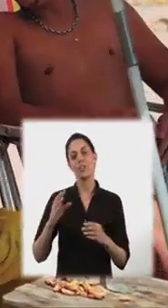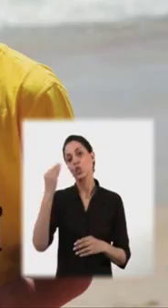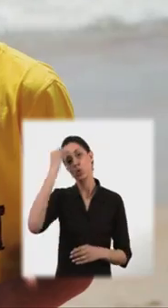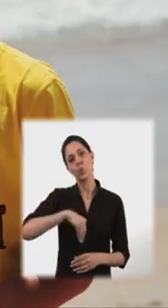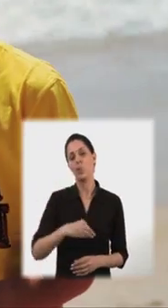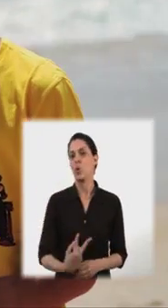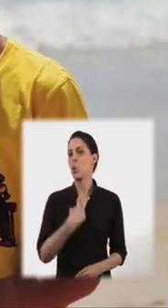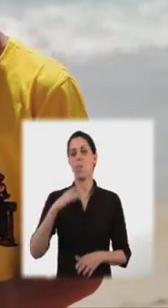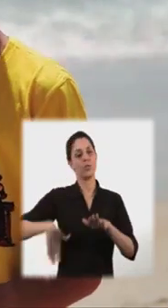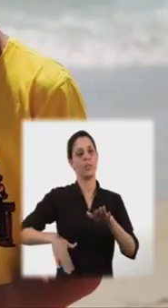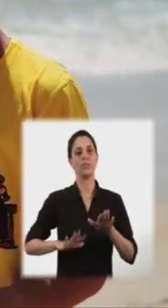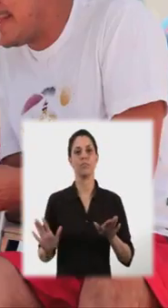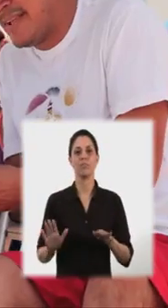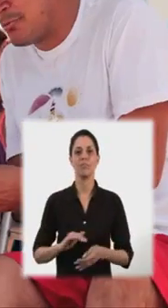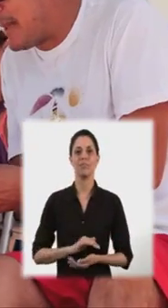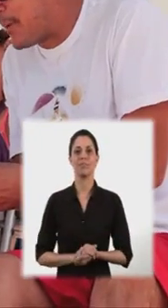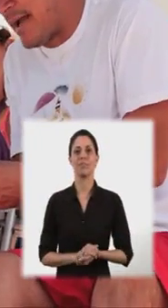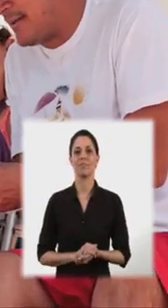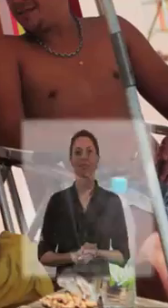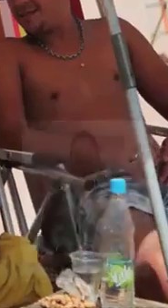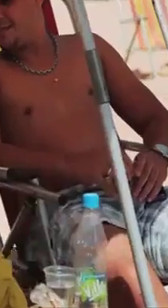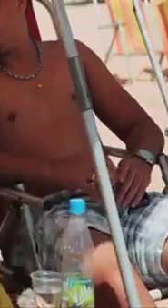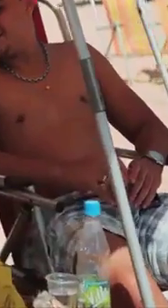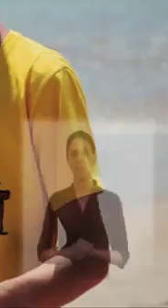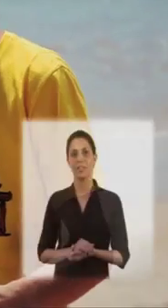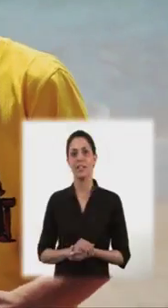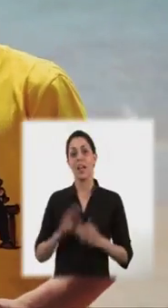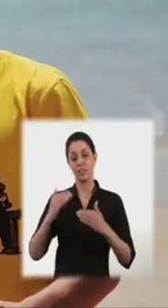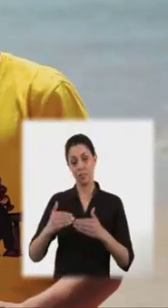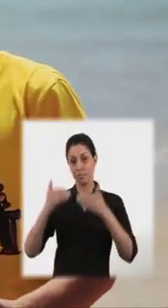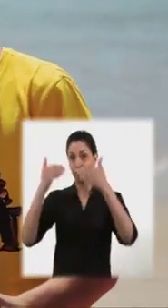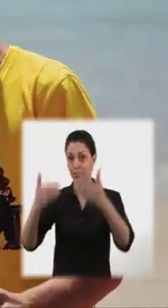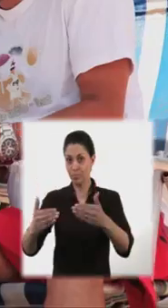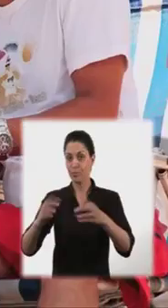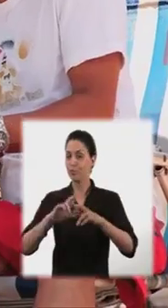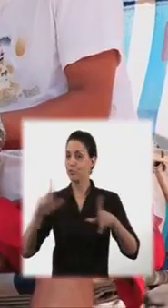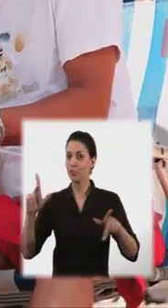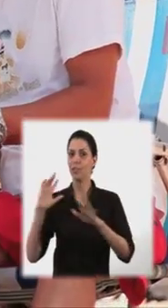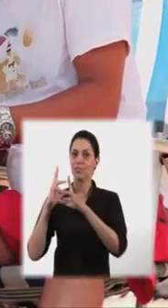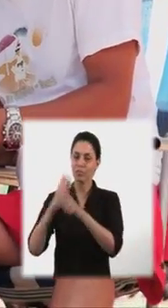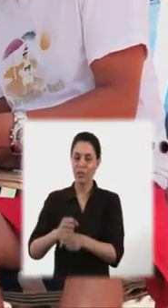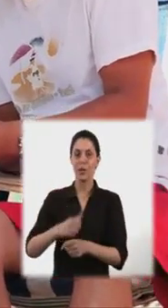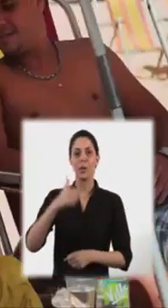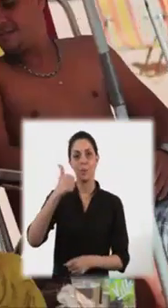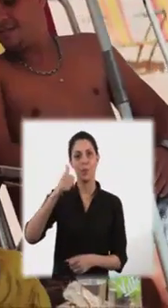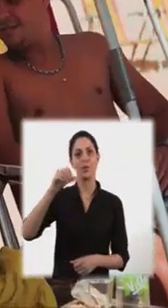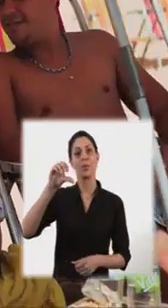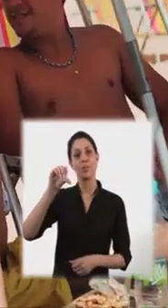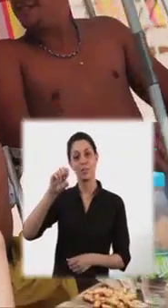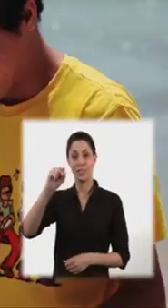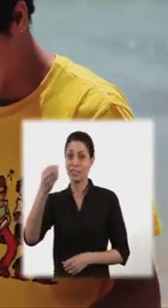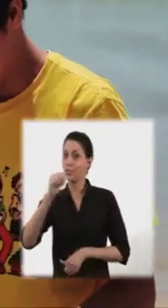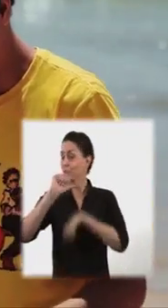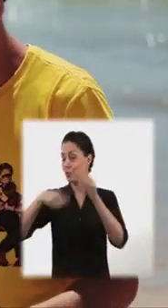praia. Então este ano não tem praia. Não tem praia. Mas, pai, Aí já é outra época. Pai e filha, 1986. Aí já muda o